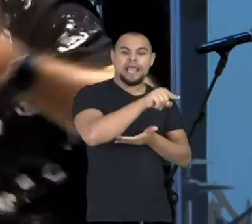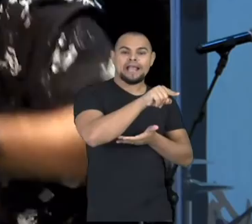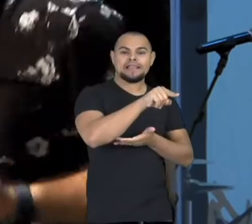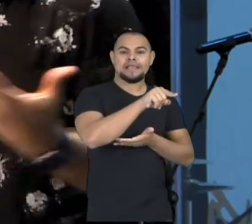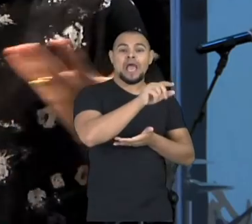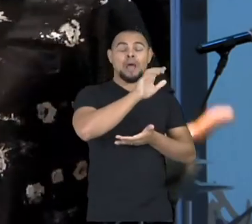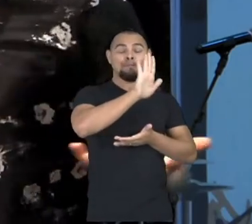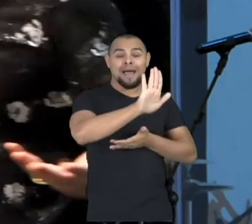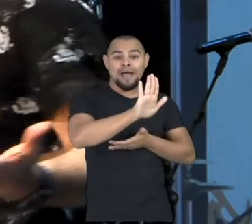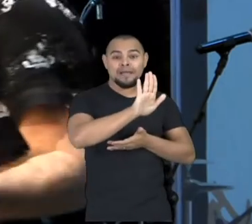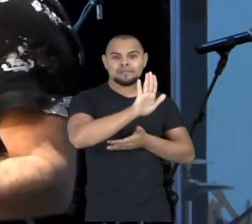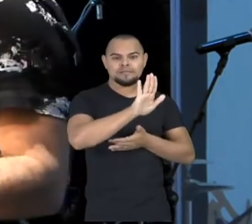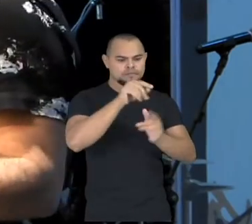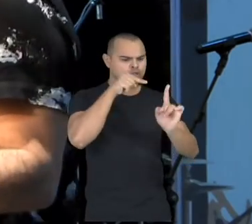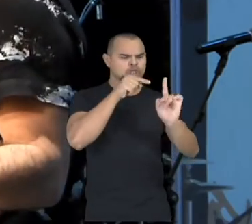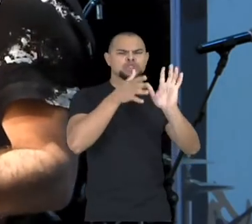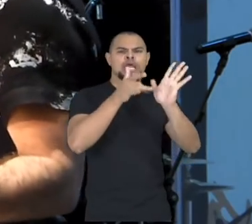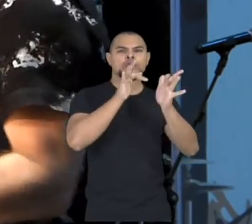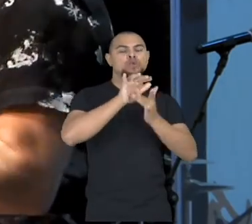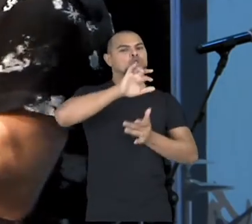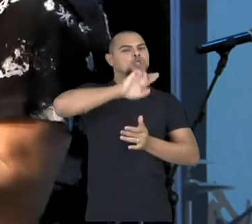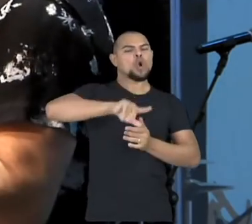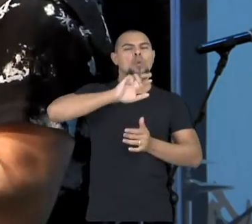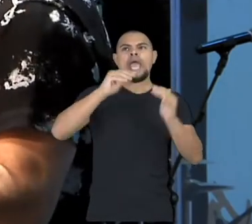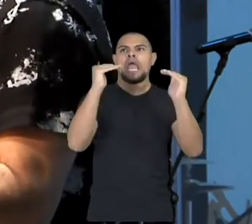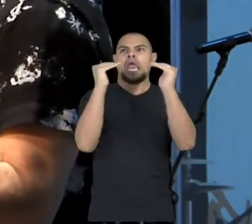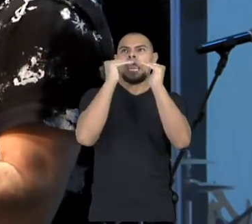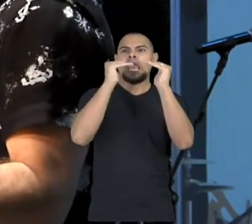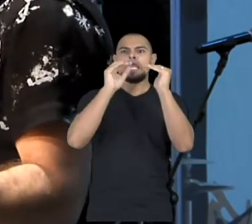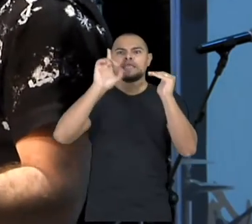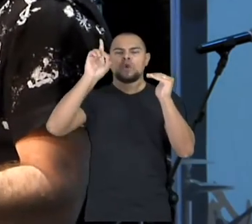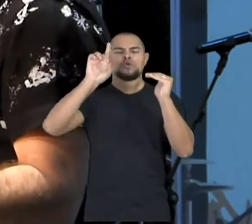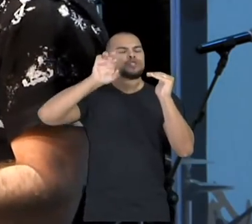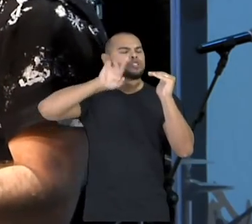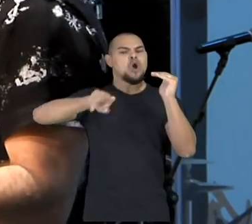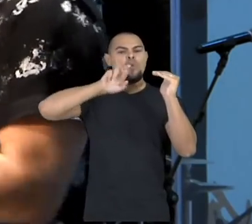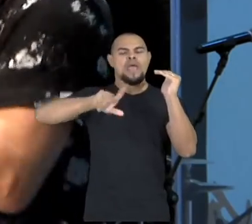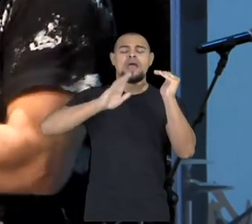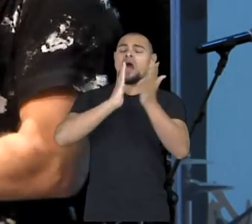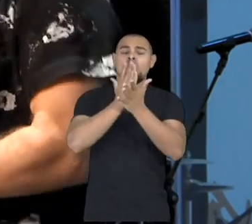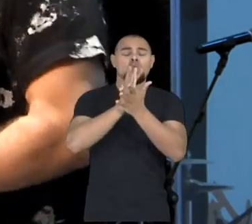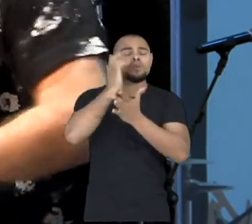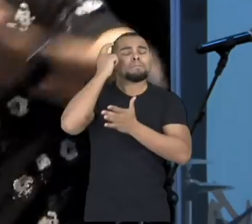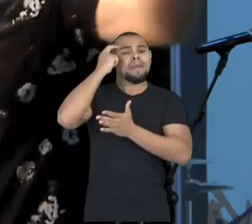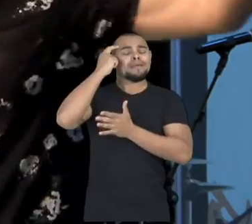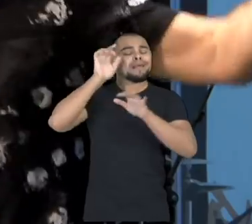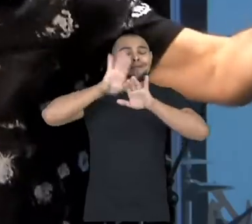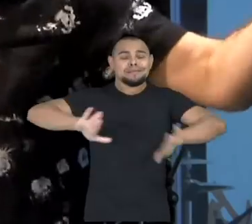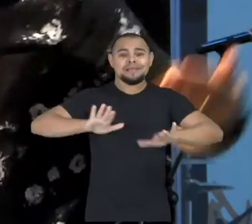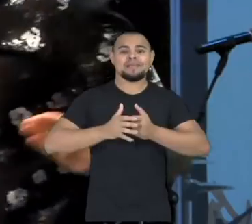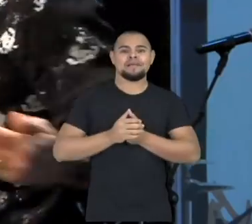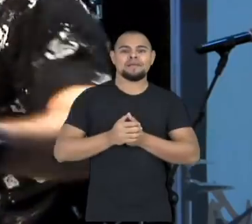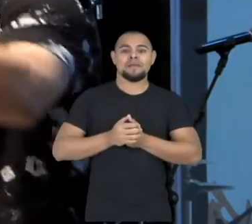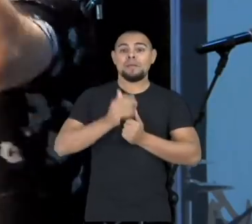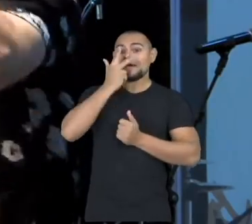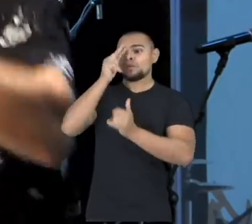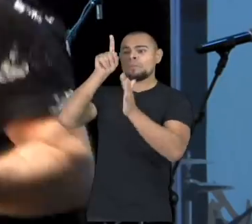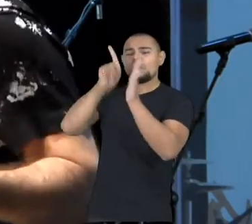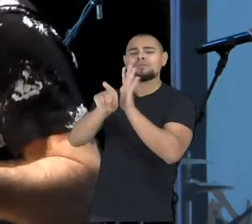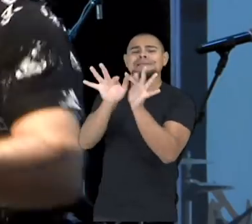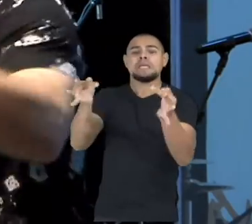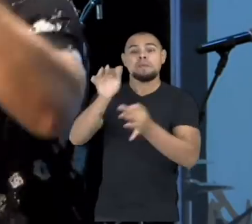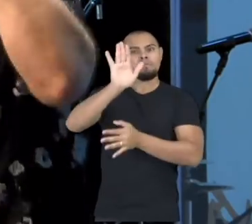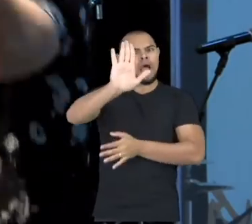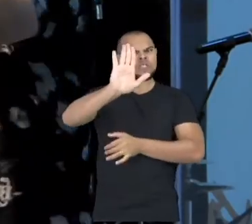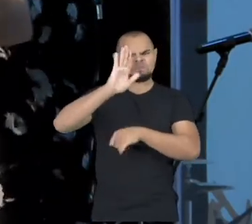não é o Deus vivo, encarnado no meio de nós. Essa pergunta parece ser banal, mas ela é